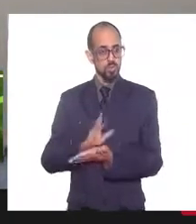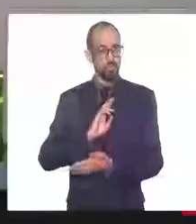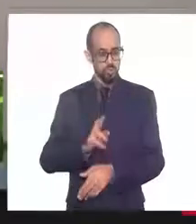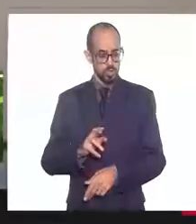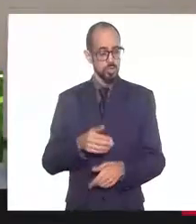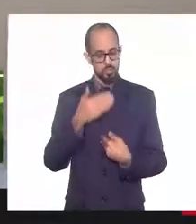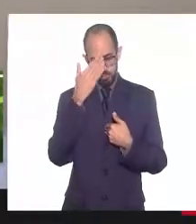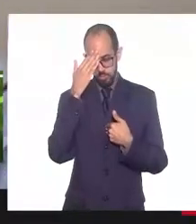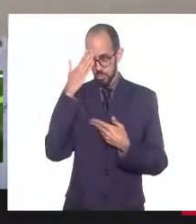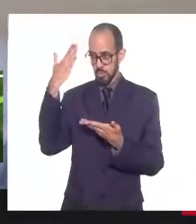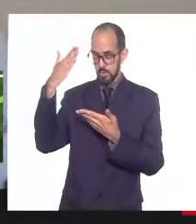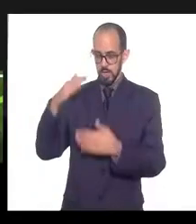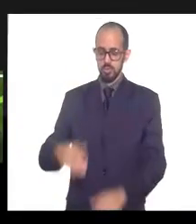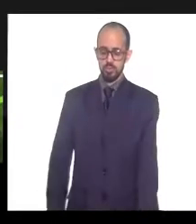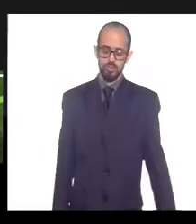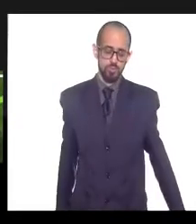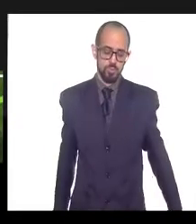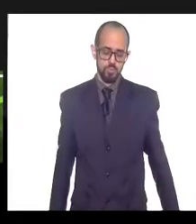obrigado.